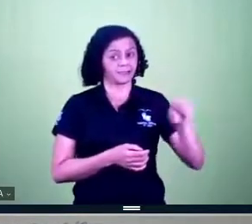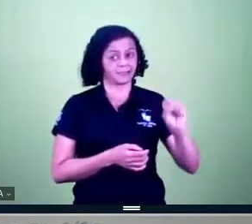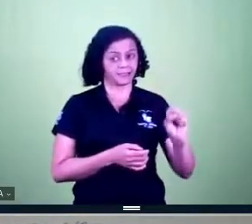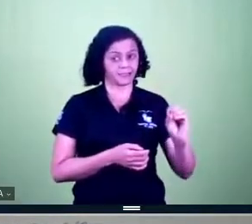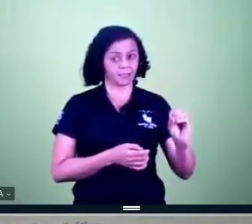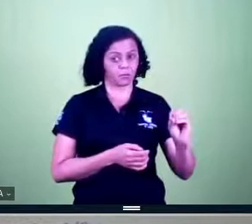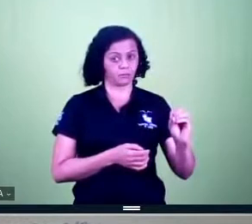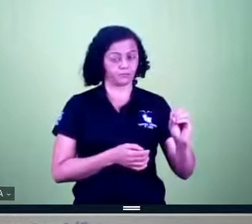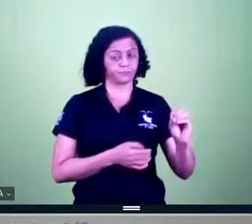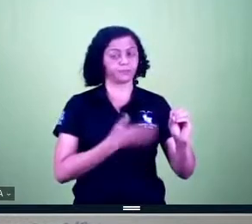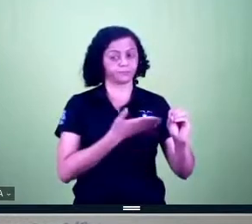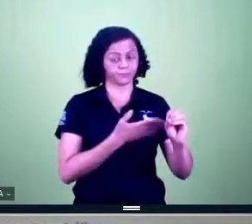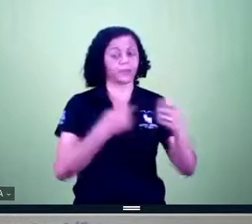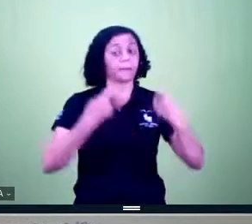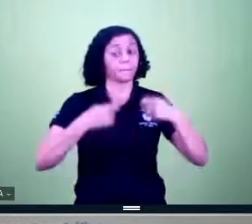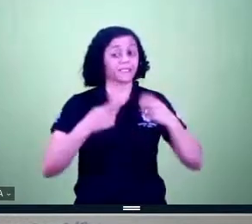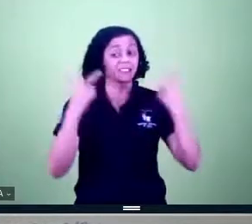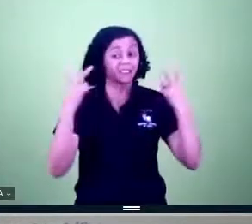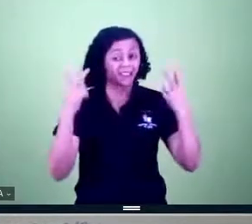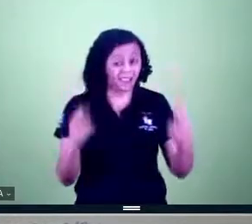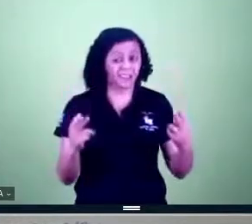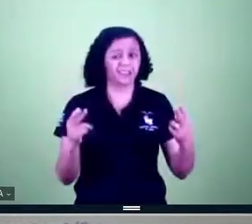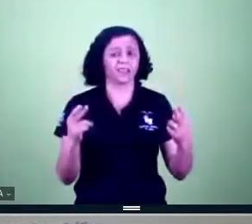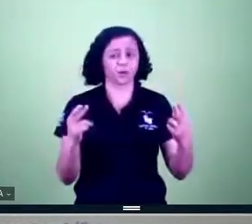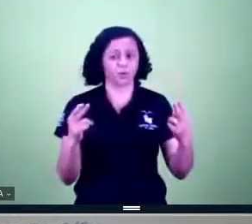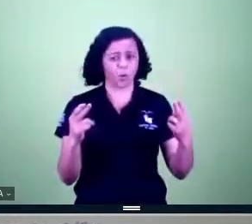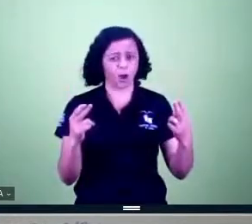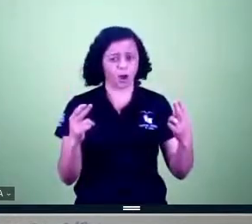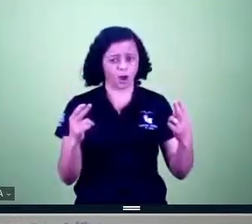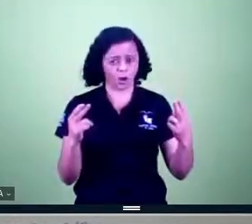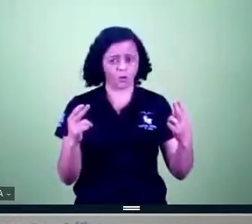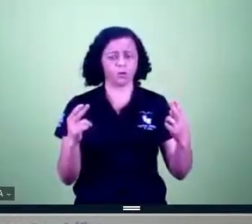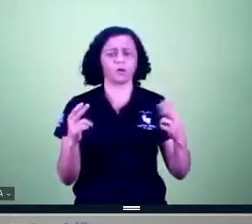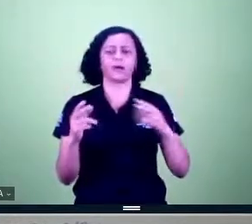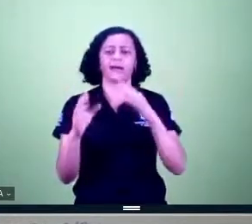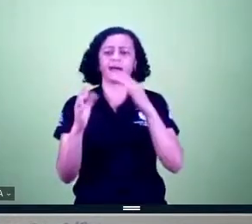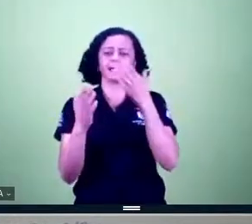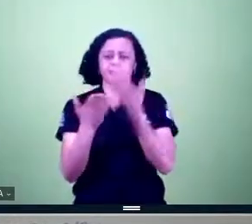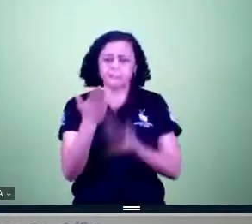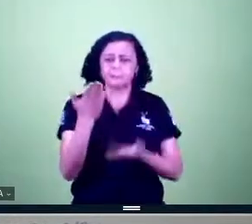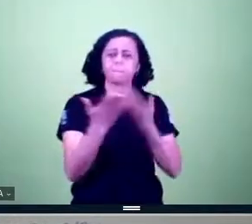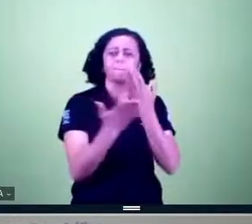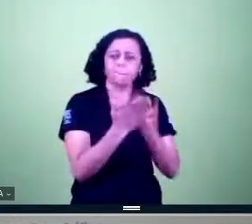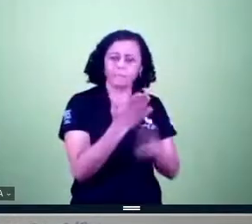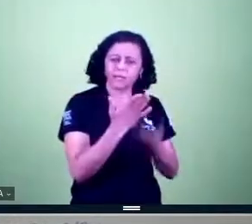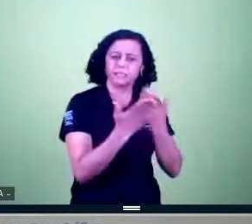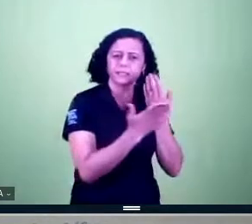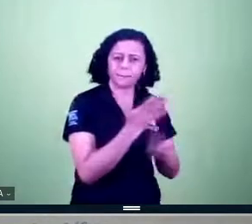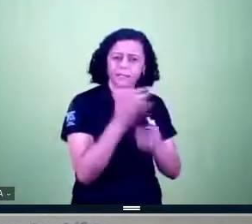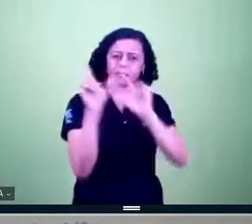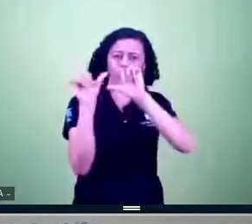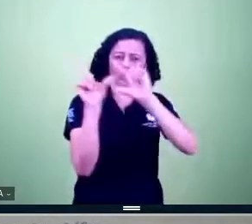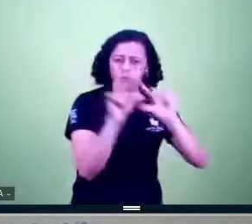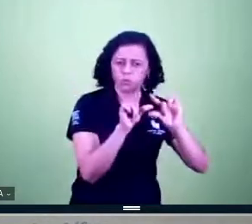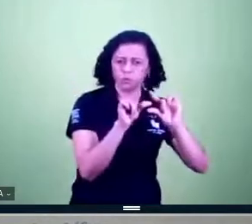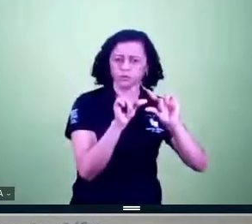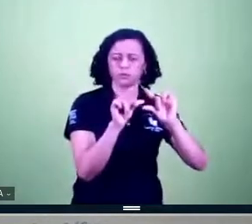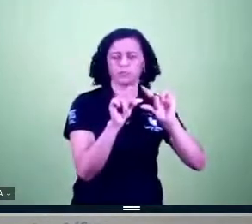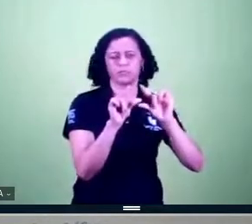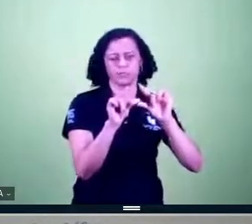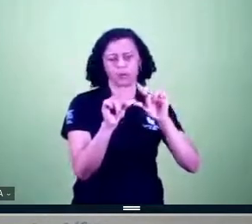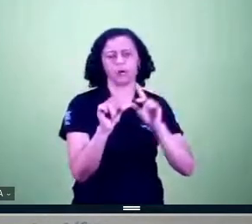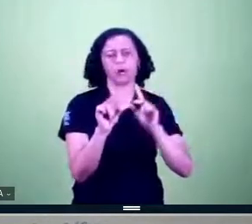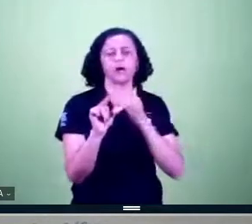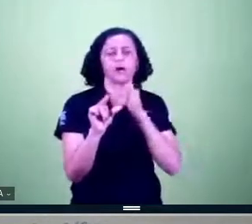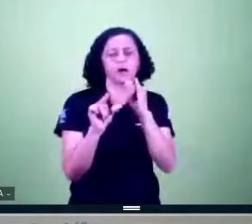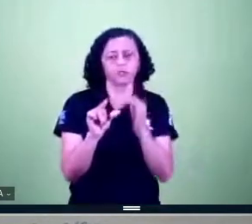ser igual à somatória dessas minhas quedas de tensão. Como é que eu vou chamar essas minhas quedas de tensão? Olha só, eu vou